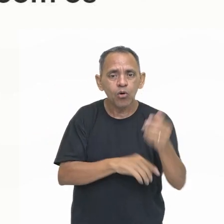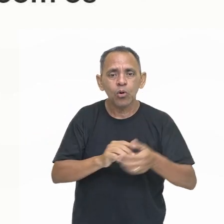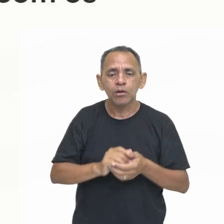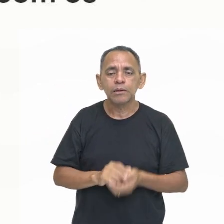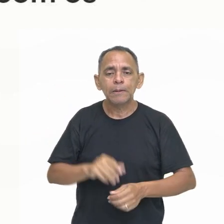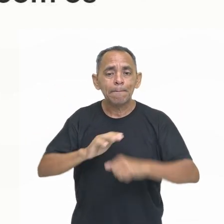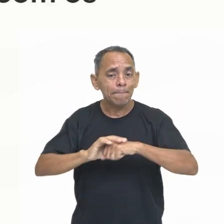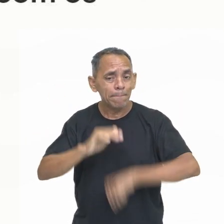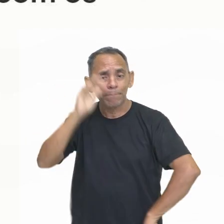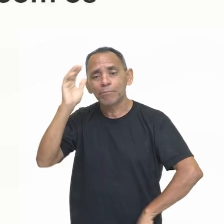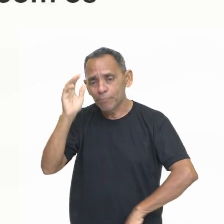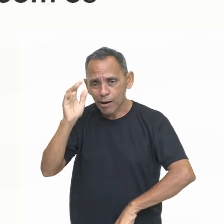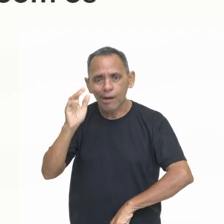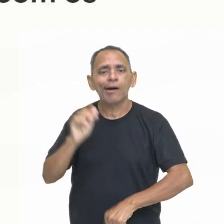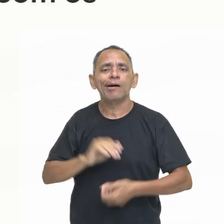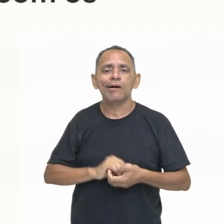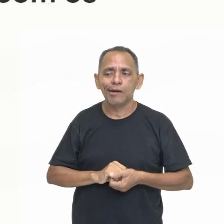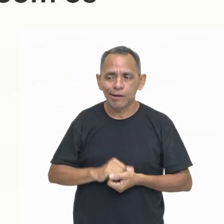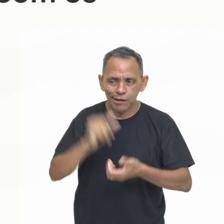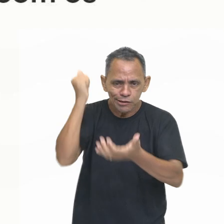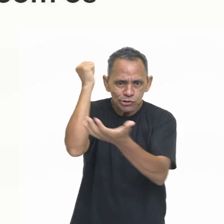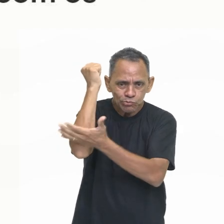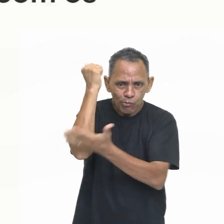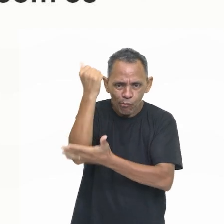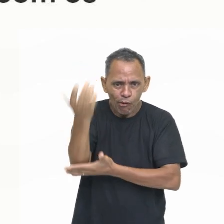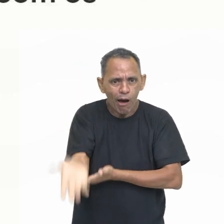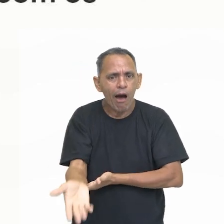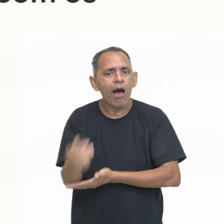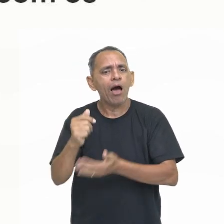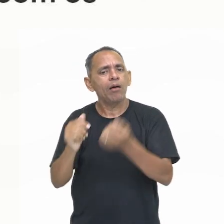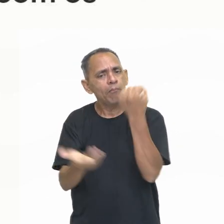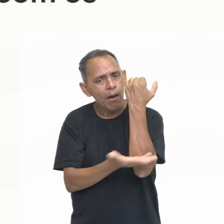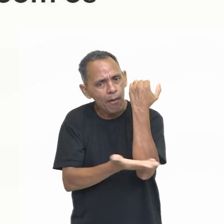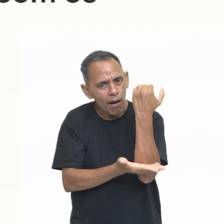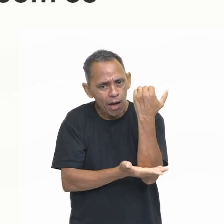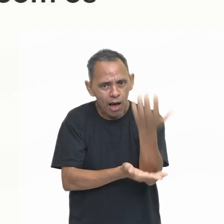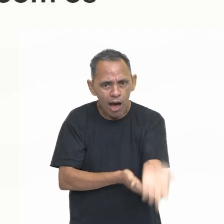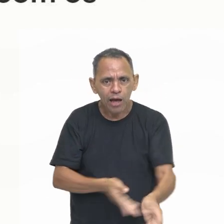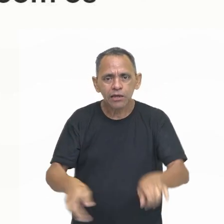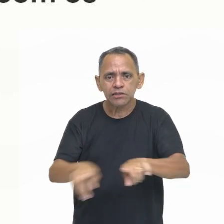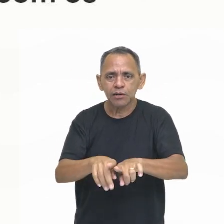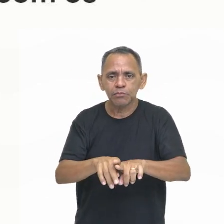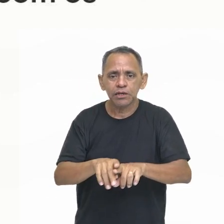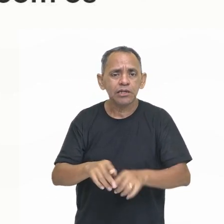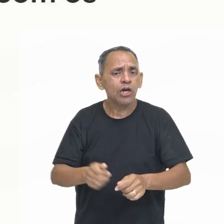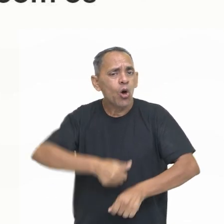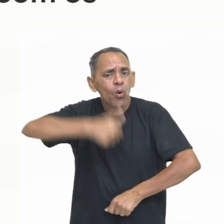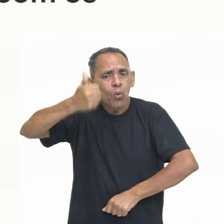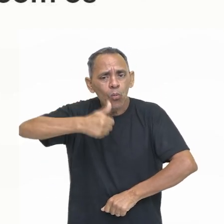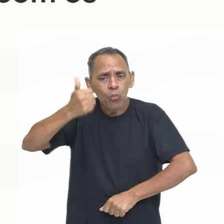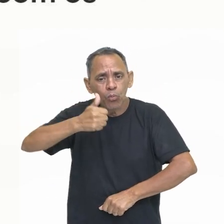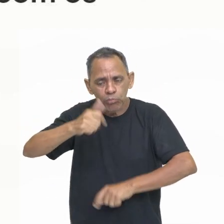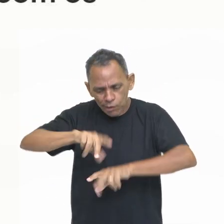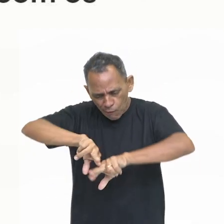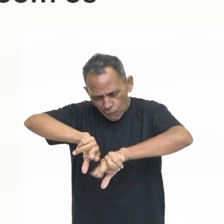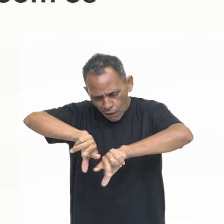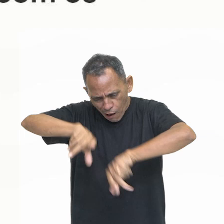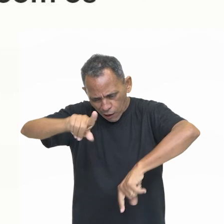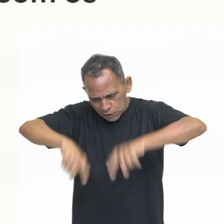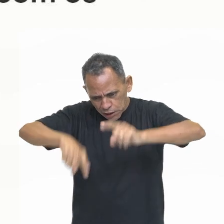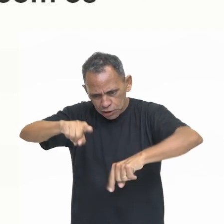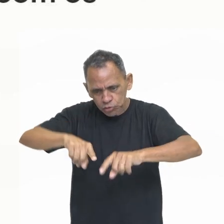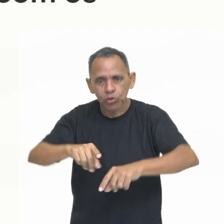ela vai ser, né, o primeiro ambiente, o primeiro recurso natural a ser explorado